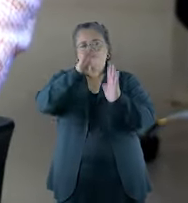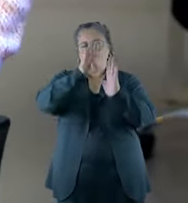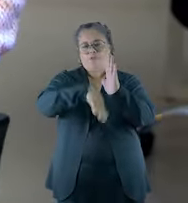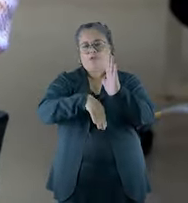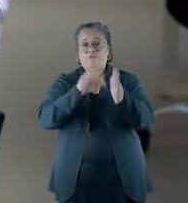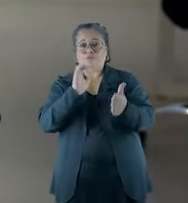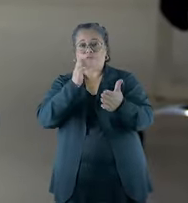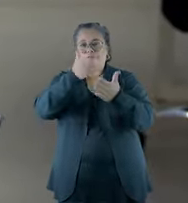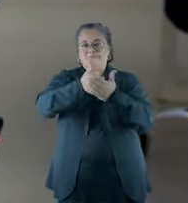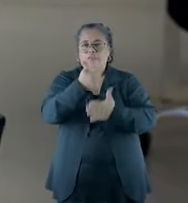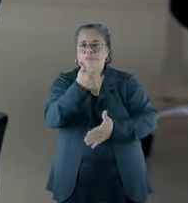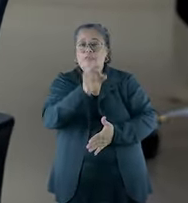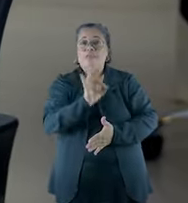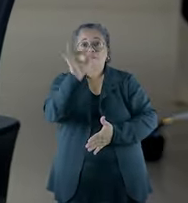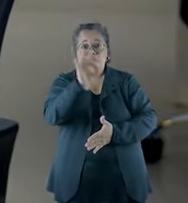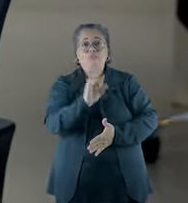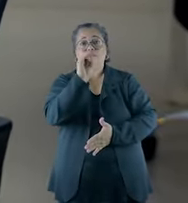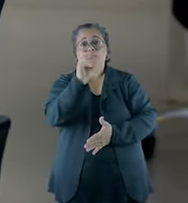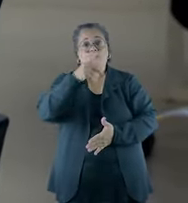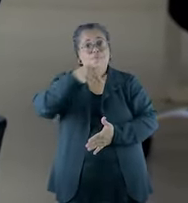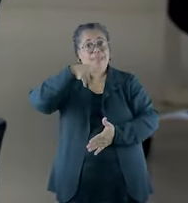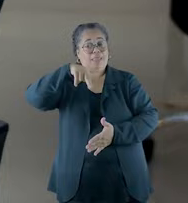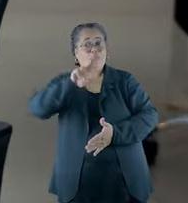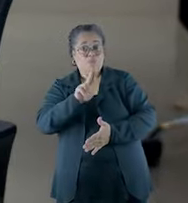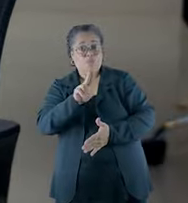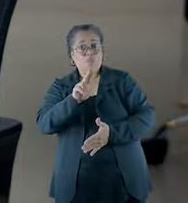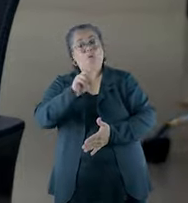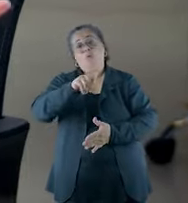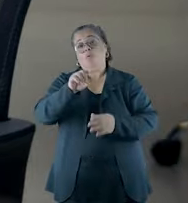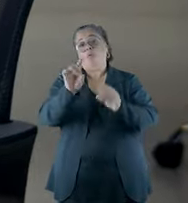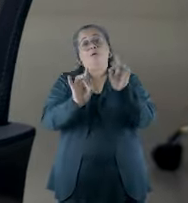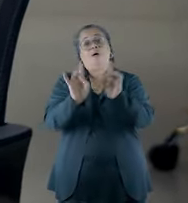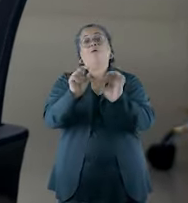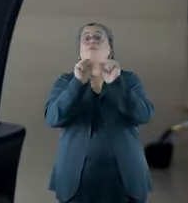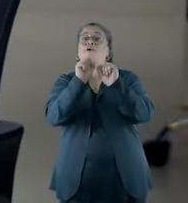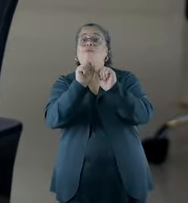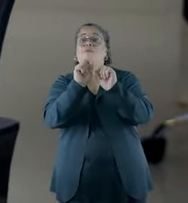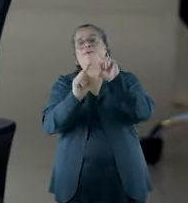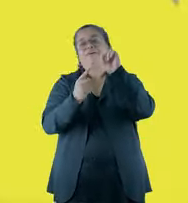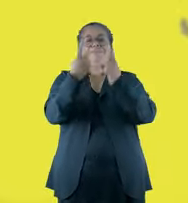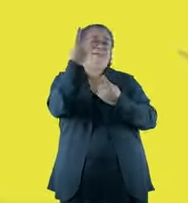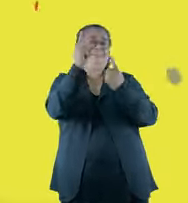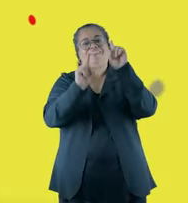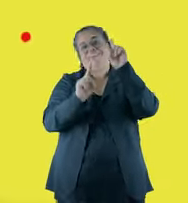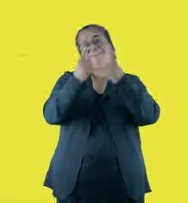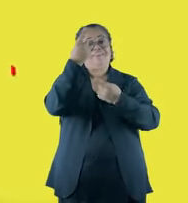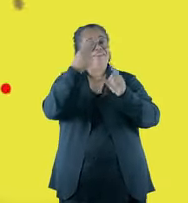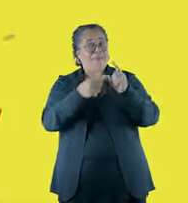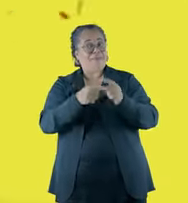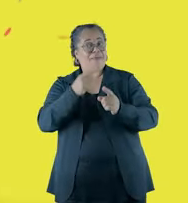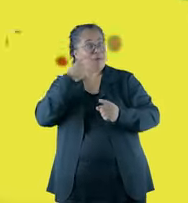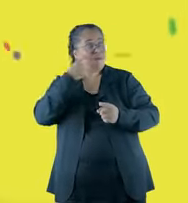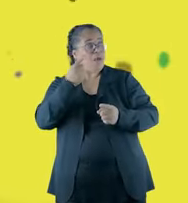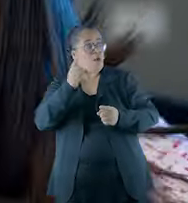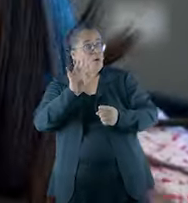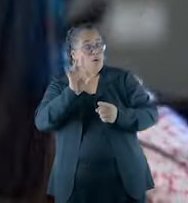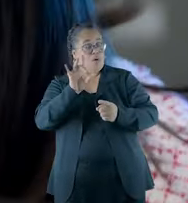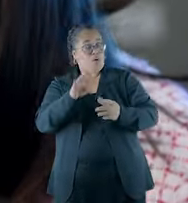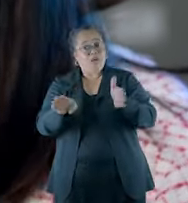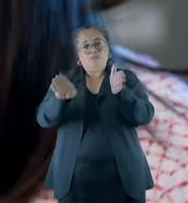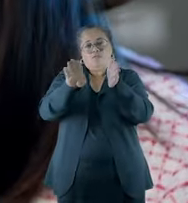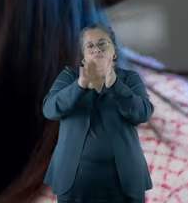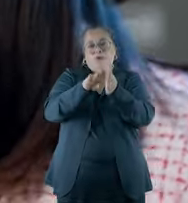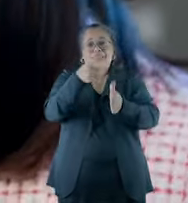Então bora aproveitar o descontão de 10% à vista no IPTU e guardar para o que te faz mais feliz. Tem economia? Sobra grana